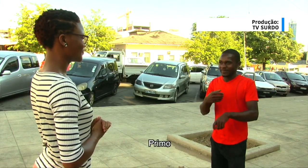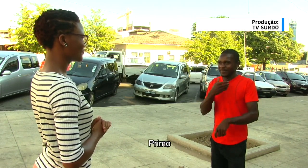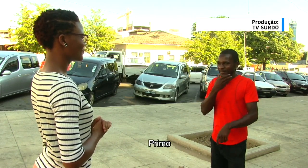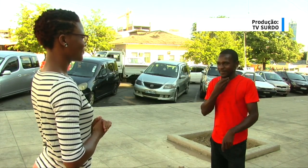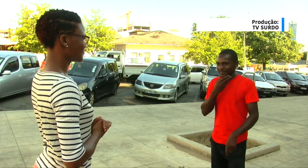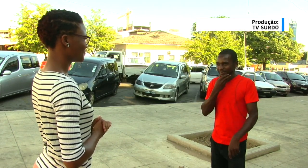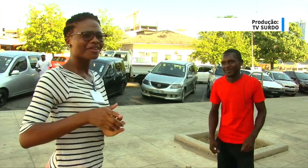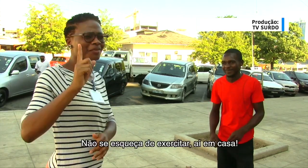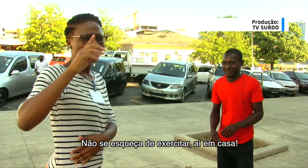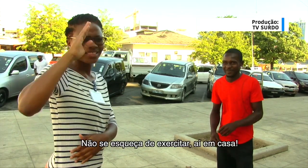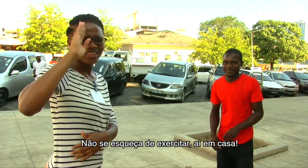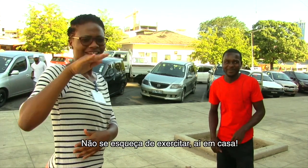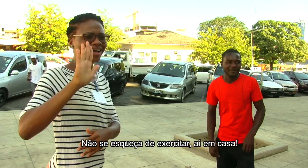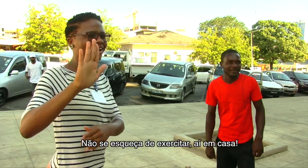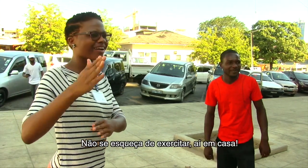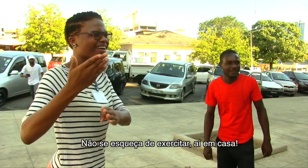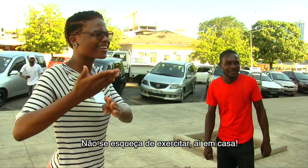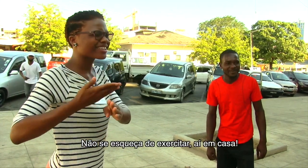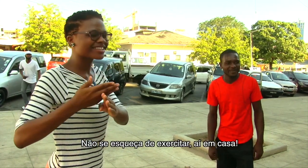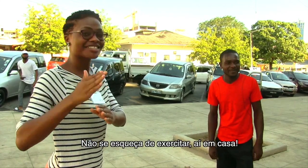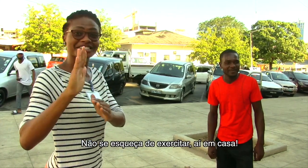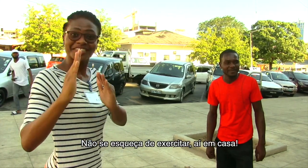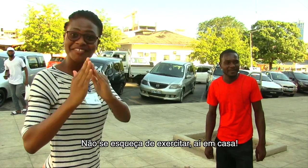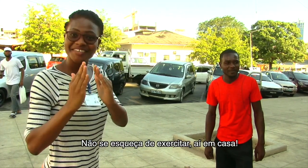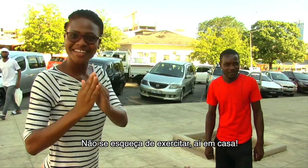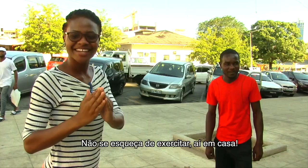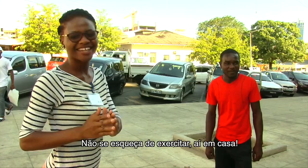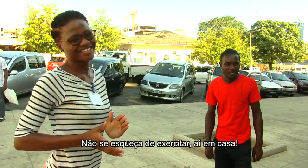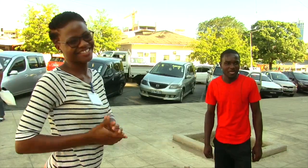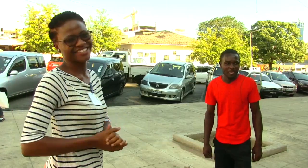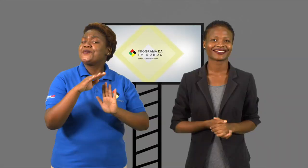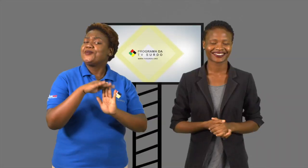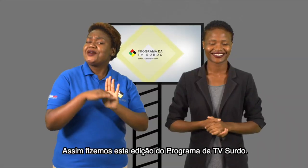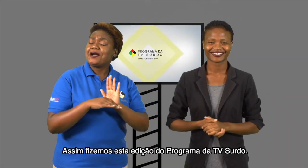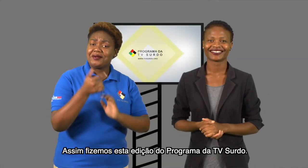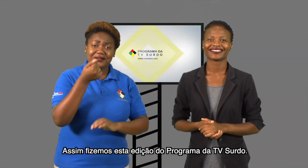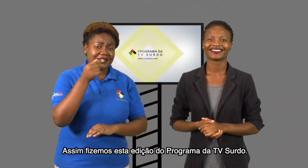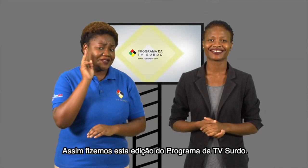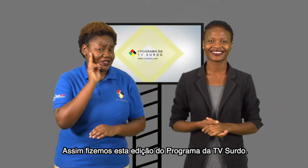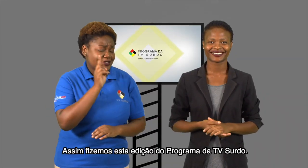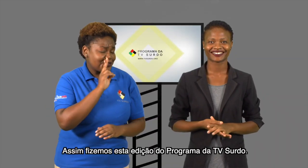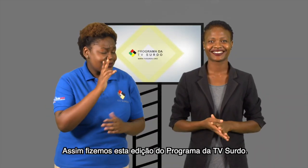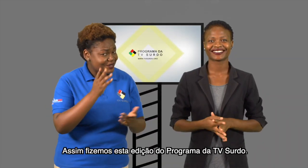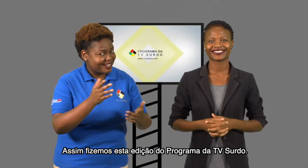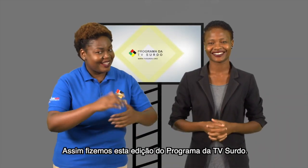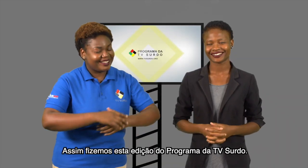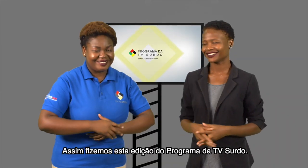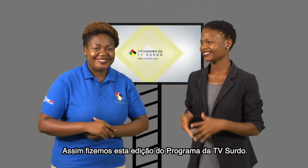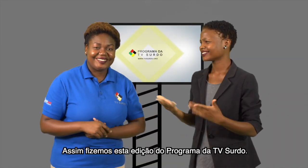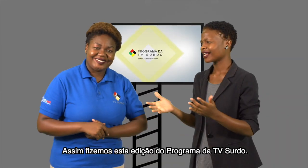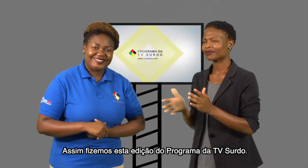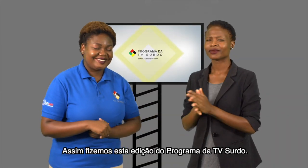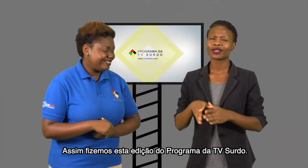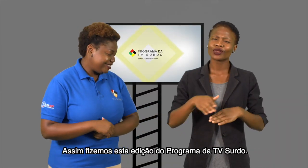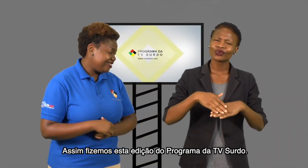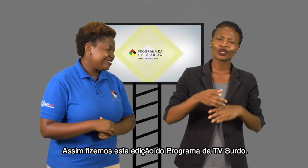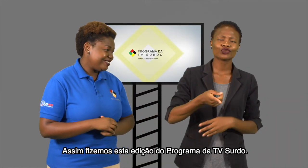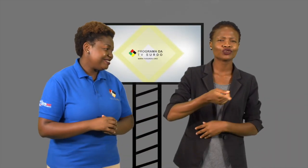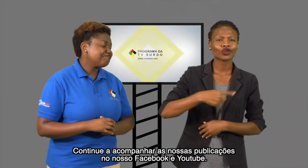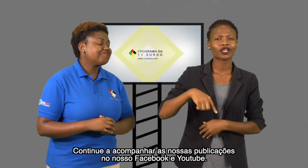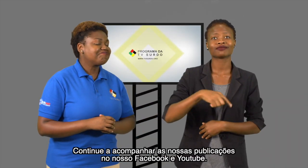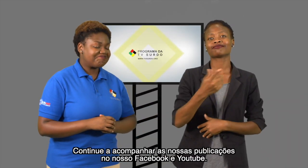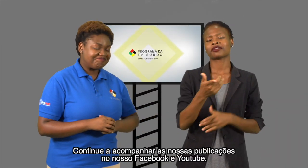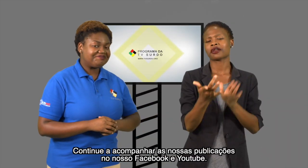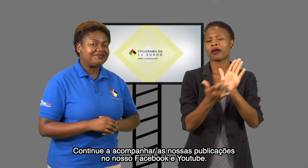Primo. Não se esqueça de exercitar aí em casa. Assim fizemos esta edição do programa da TV